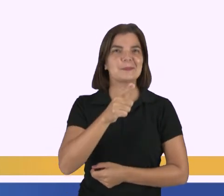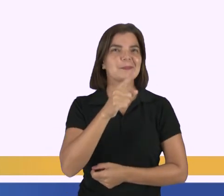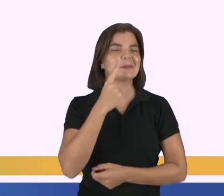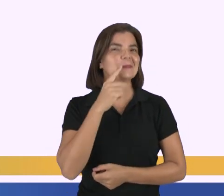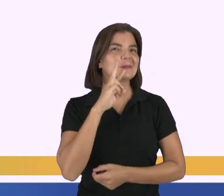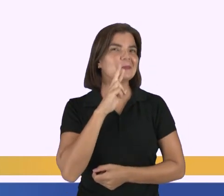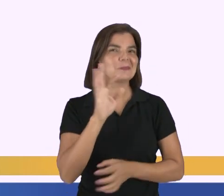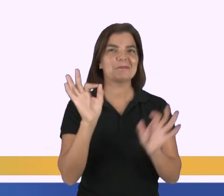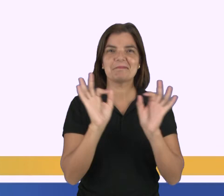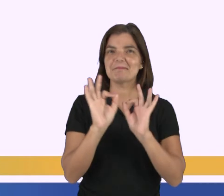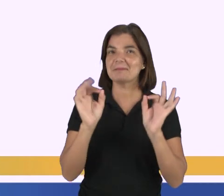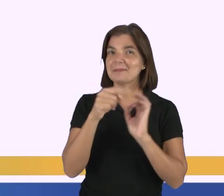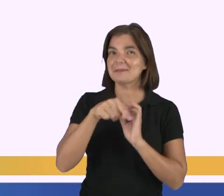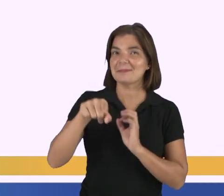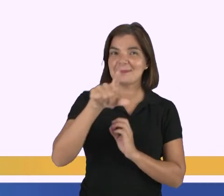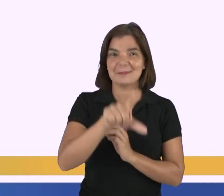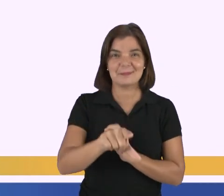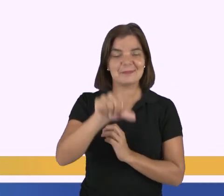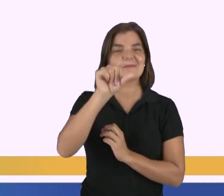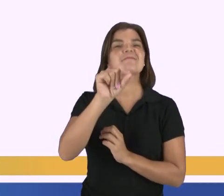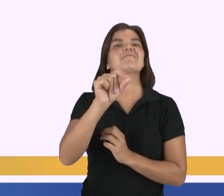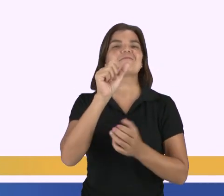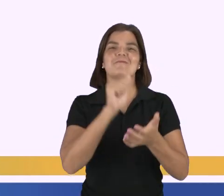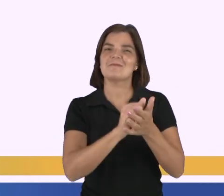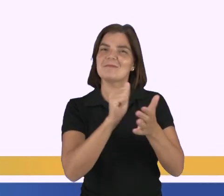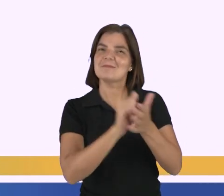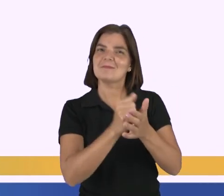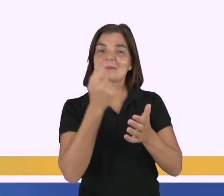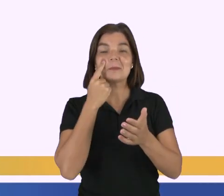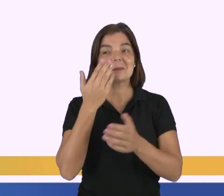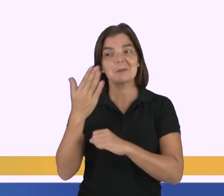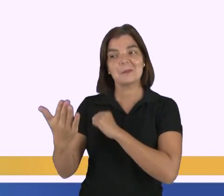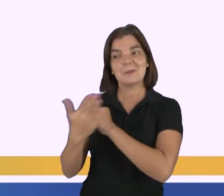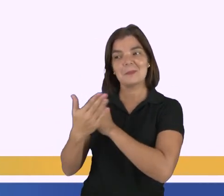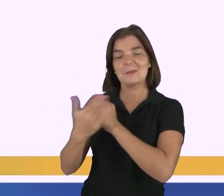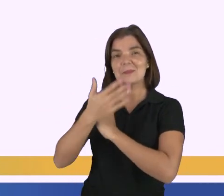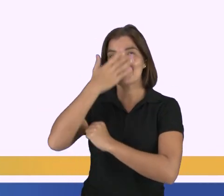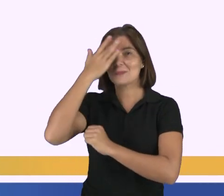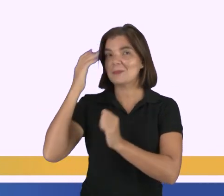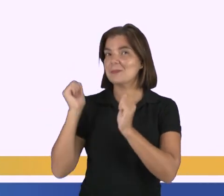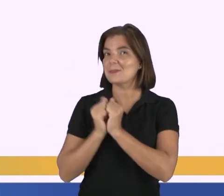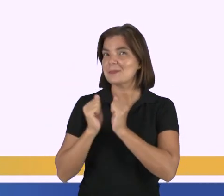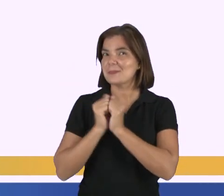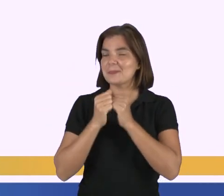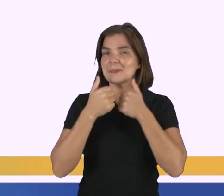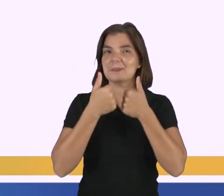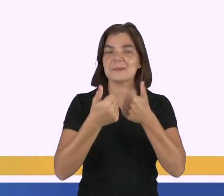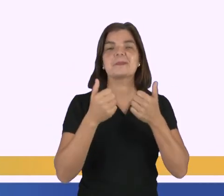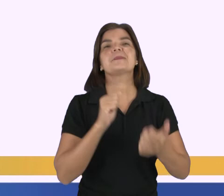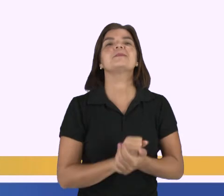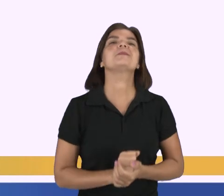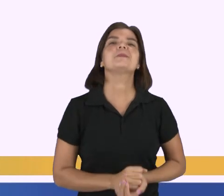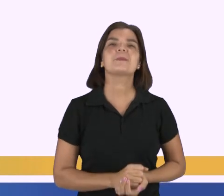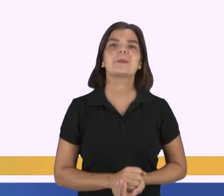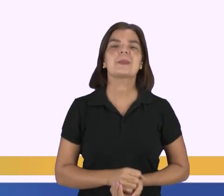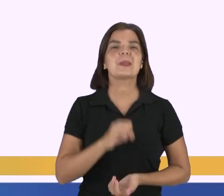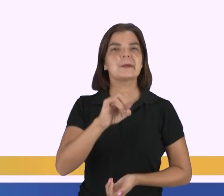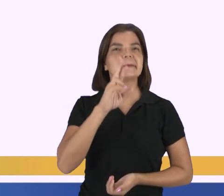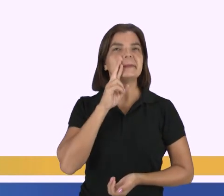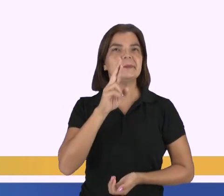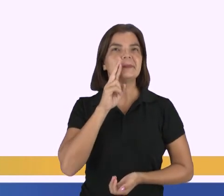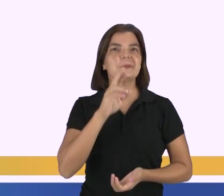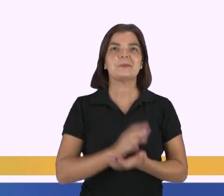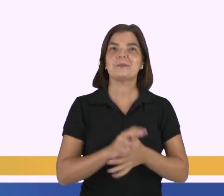não vou dizer nada, isso cabe a você do outro lado. Se quiser, peça ajuda das pessoas que estão perto de você, tudo bem? Então, se você